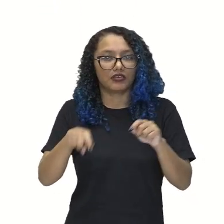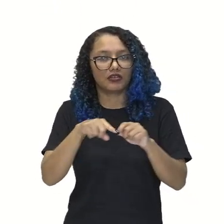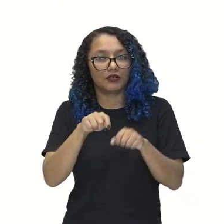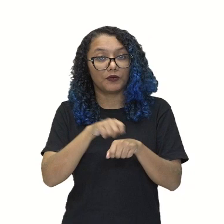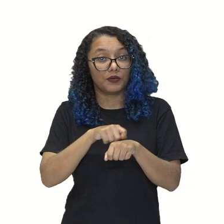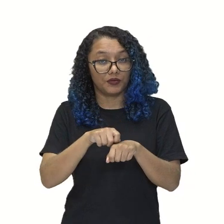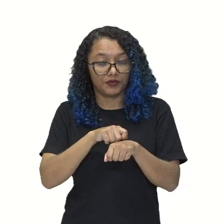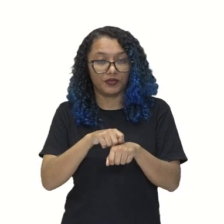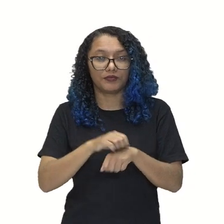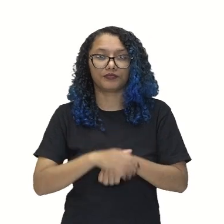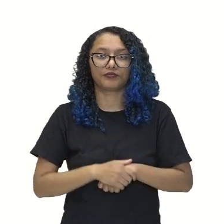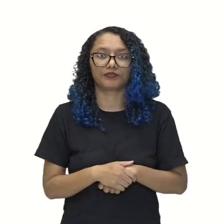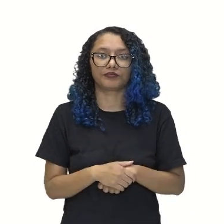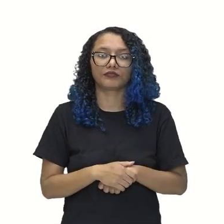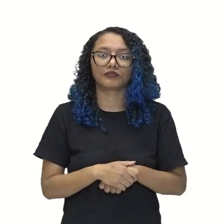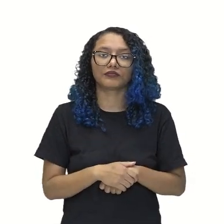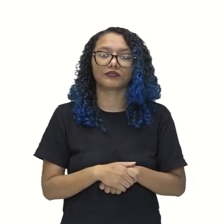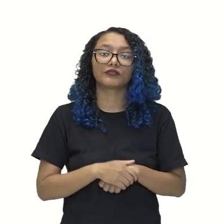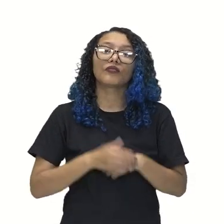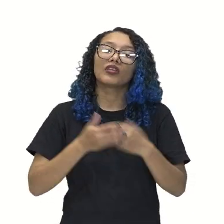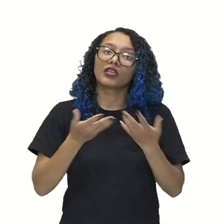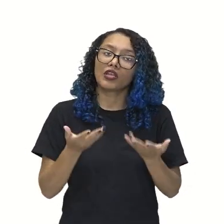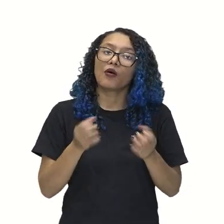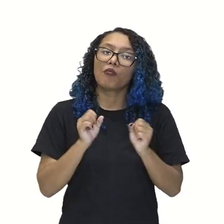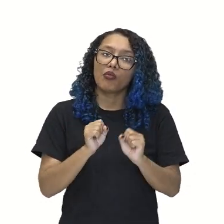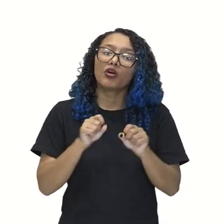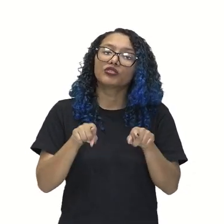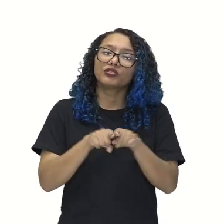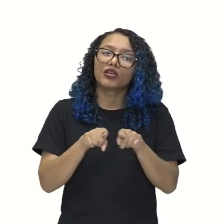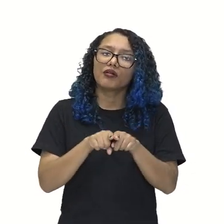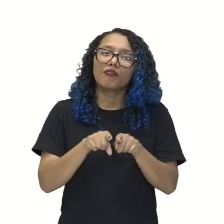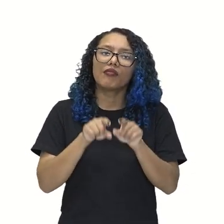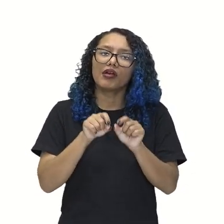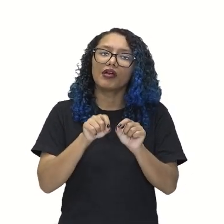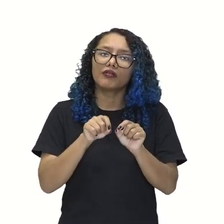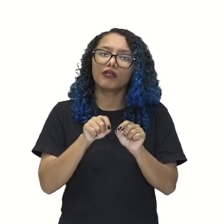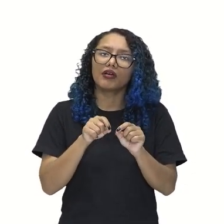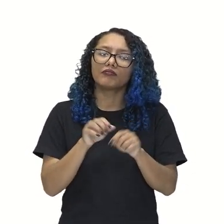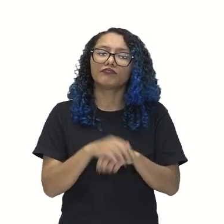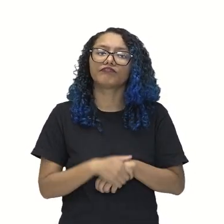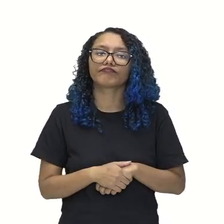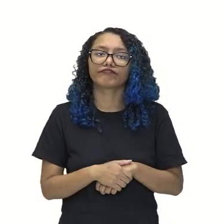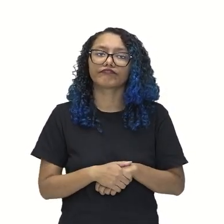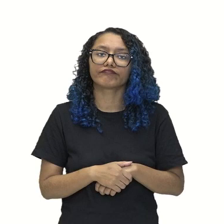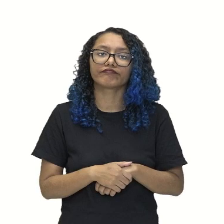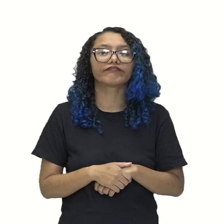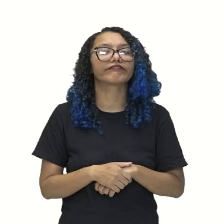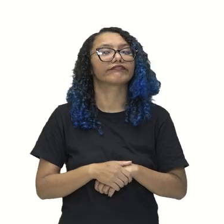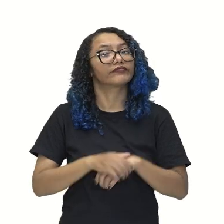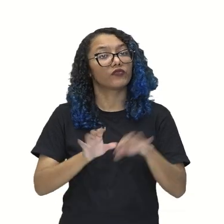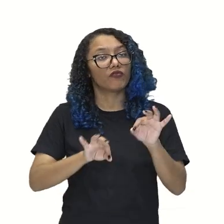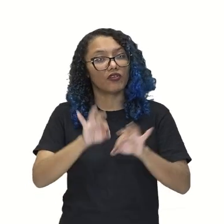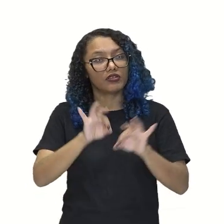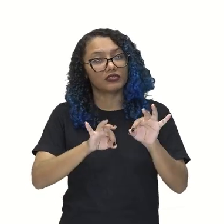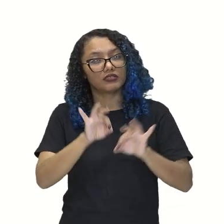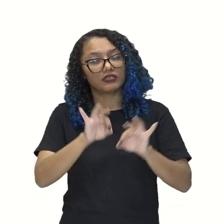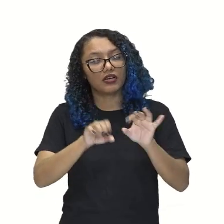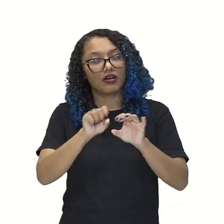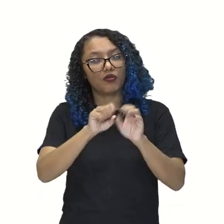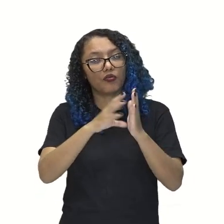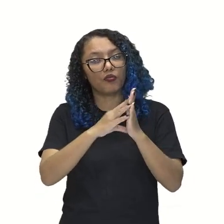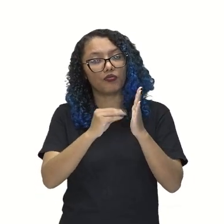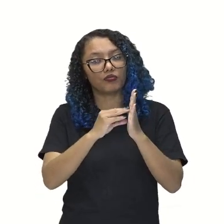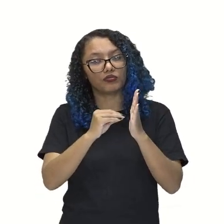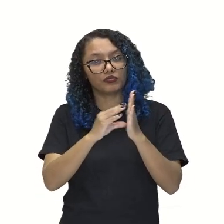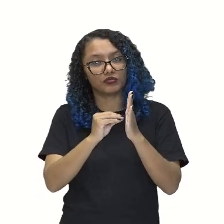eu posso, então, modelar o sistema. Como é que vai ficar o sistema? O sistema vai ficar